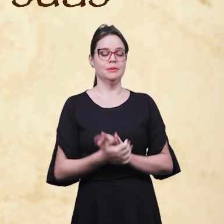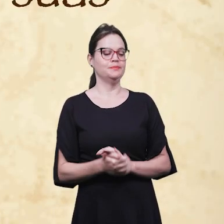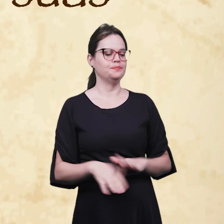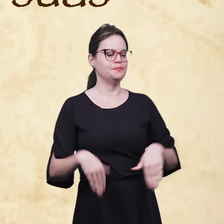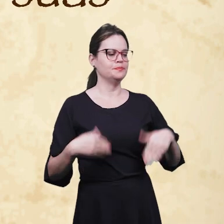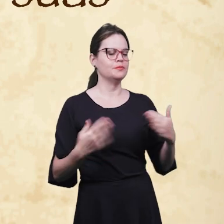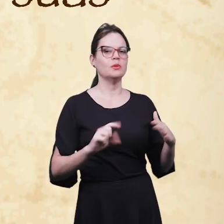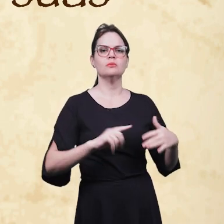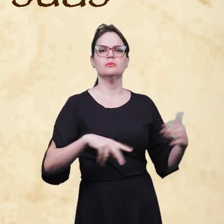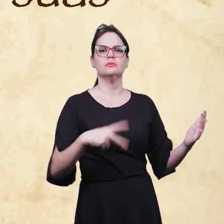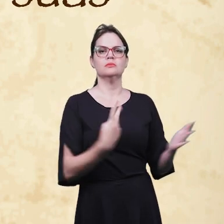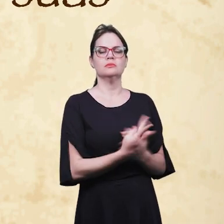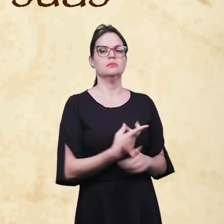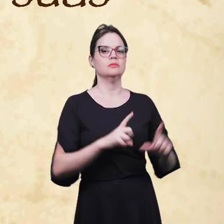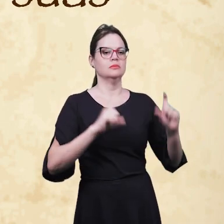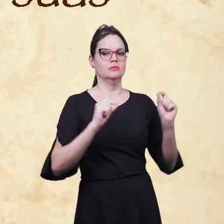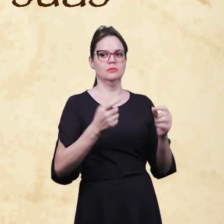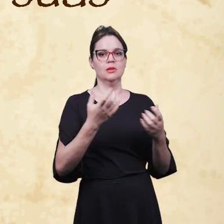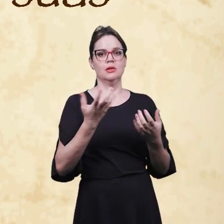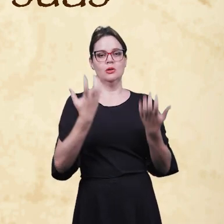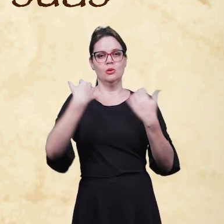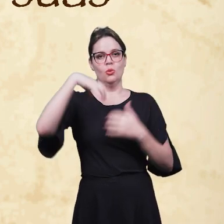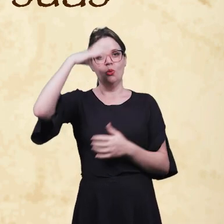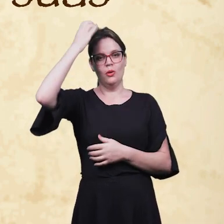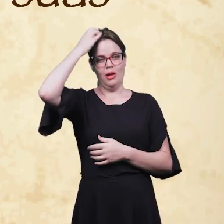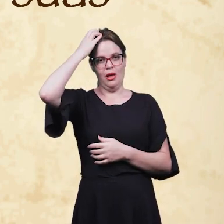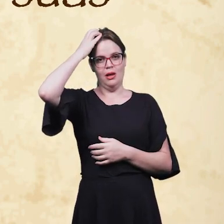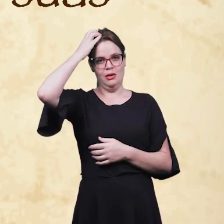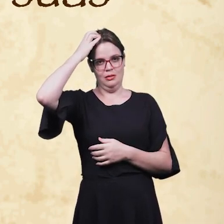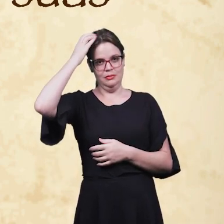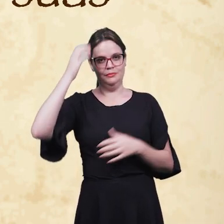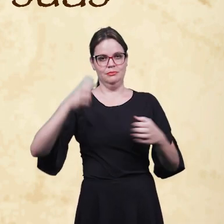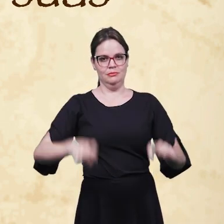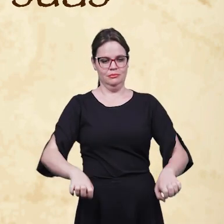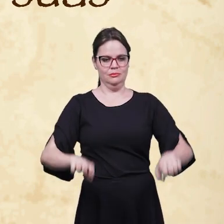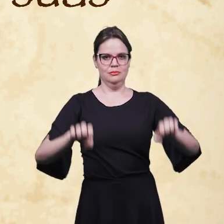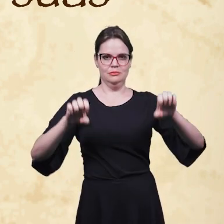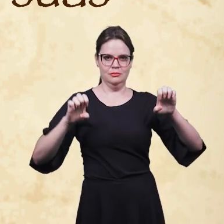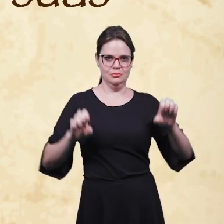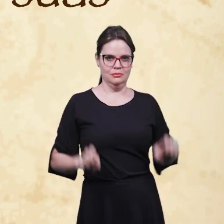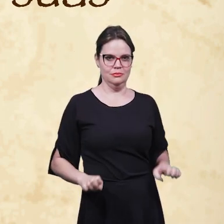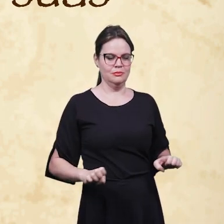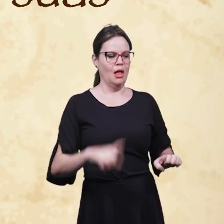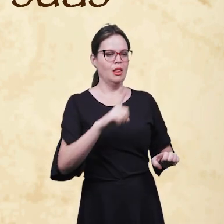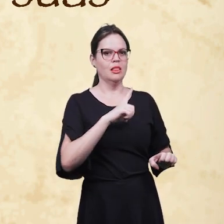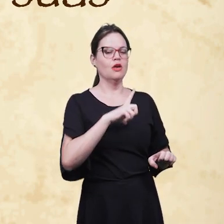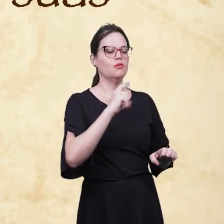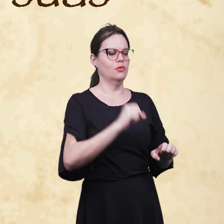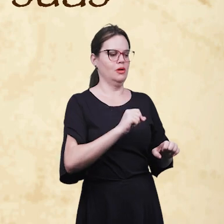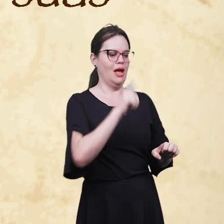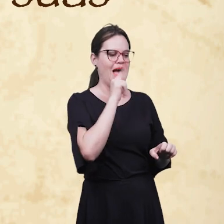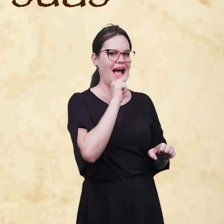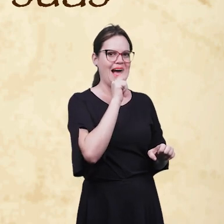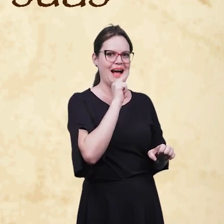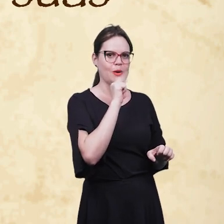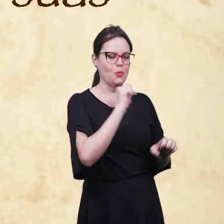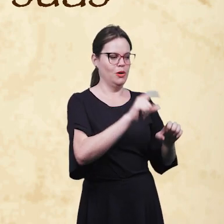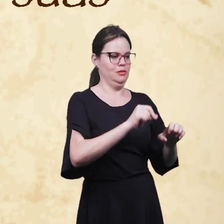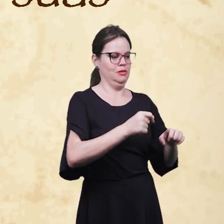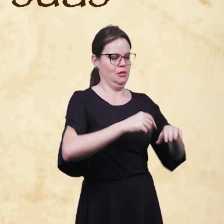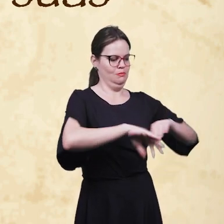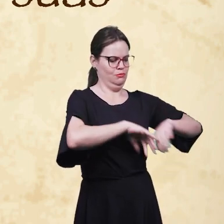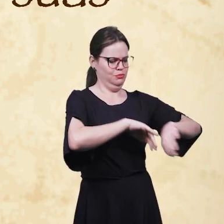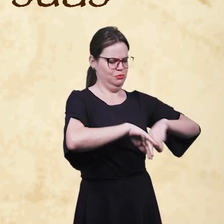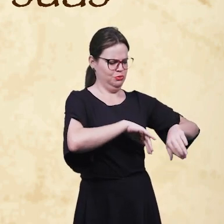tapou o manancial superior das águas de Giom e as fez correr por baixo para o ocidente da